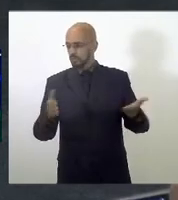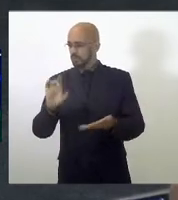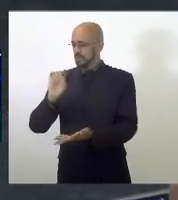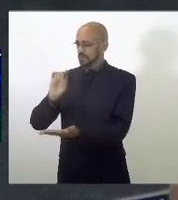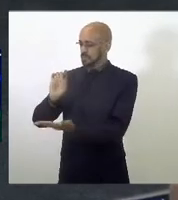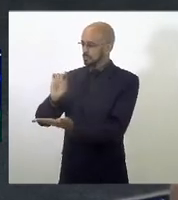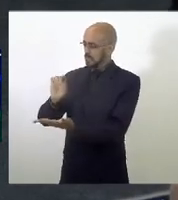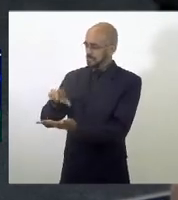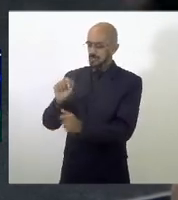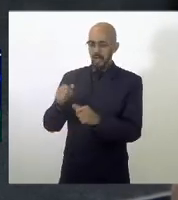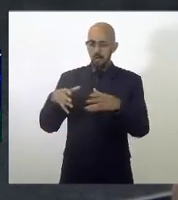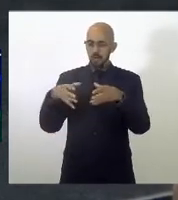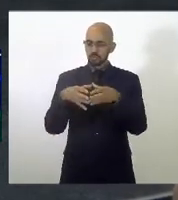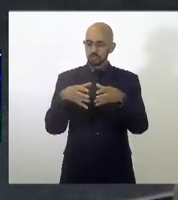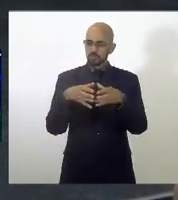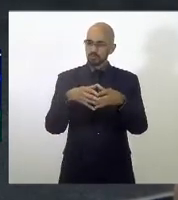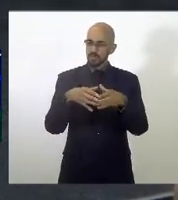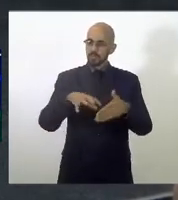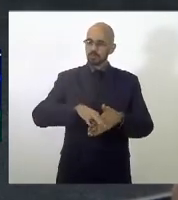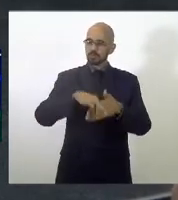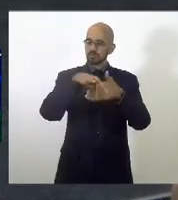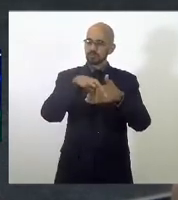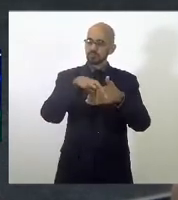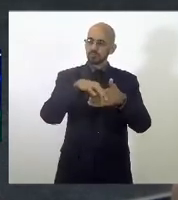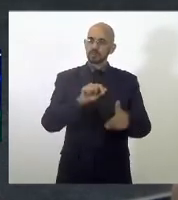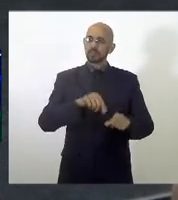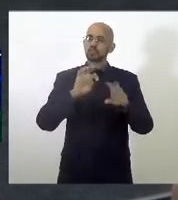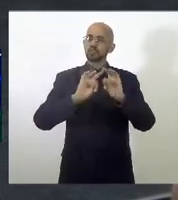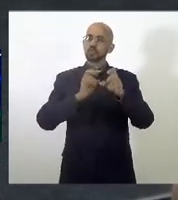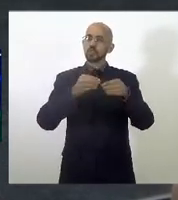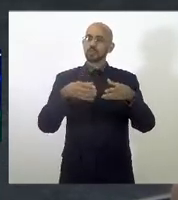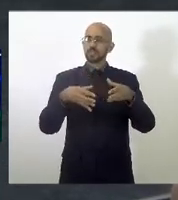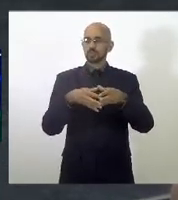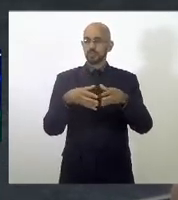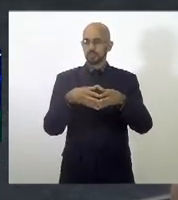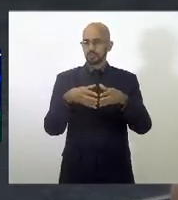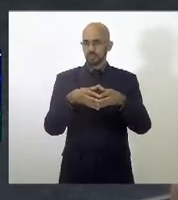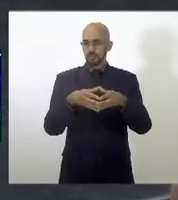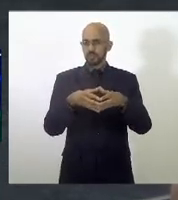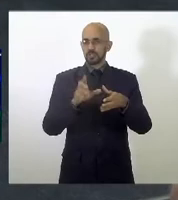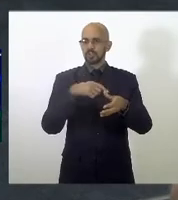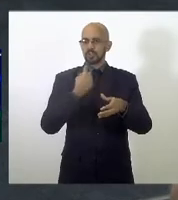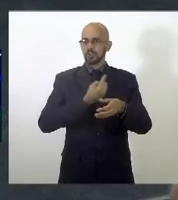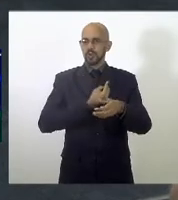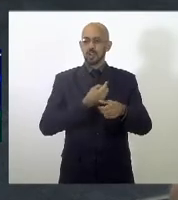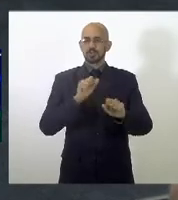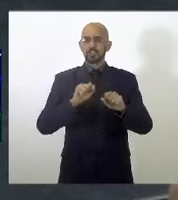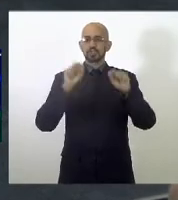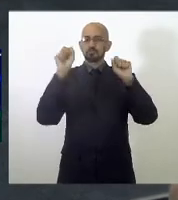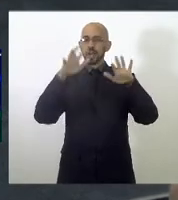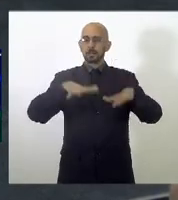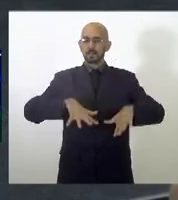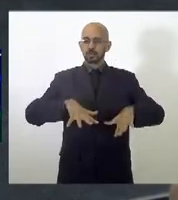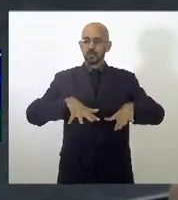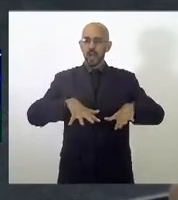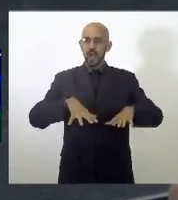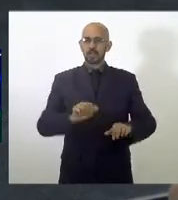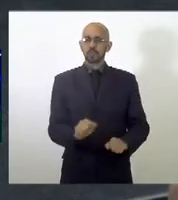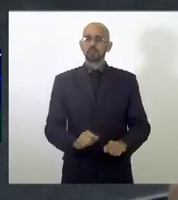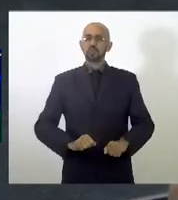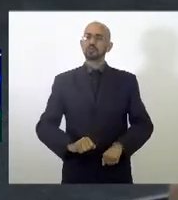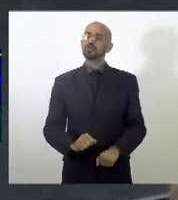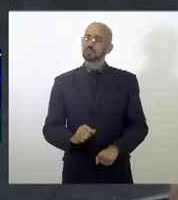aos membros do colegiado da Constituição e Justiça e de todas as comissões. Que sejamos aqui todos abençoados e tenhamos um trabalho